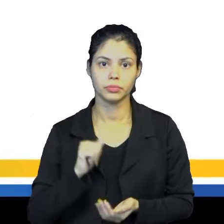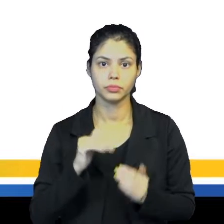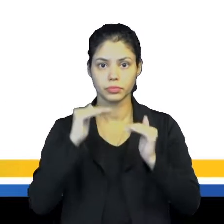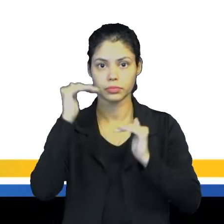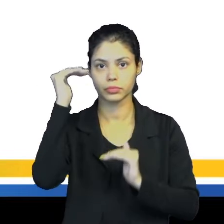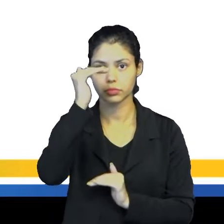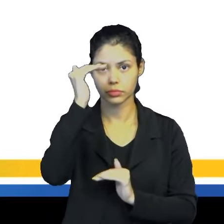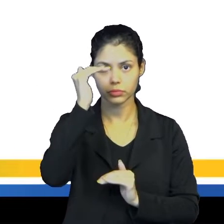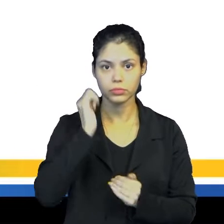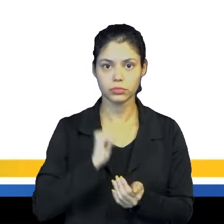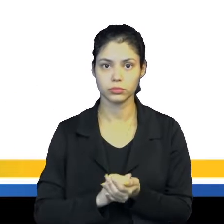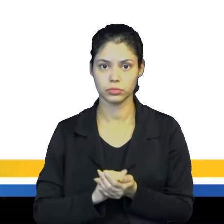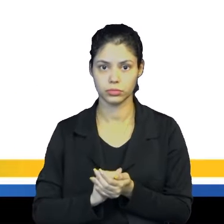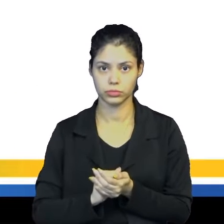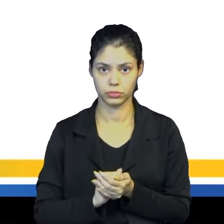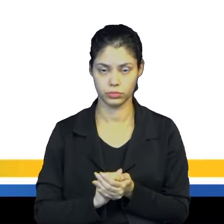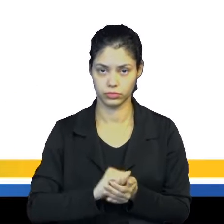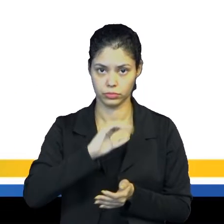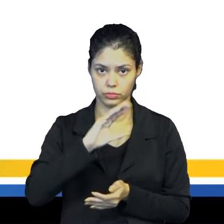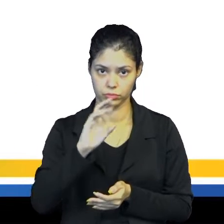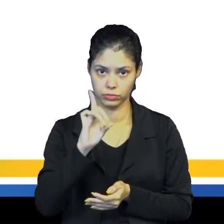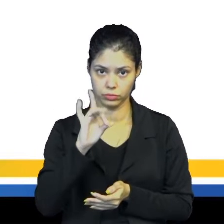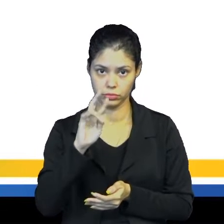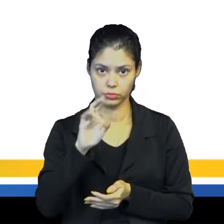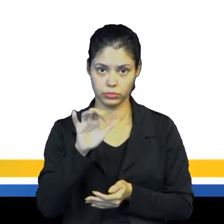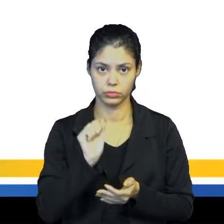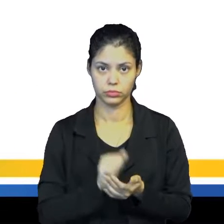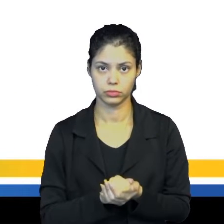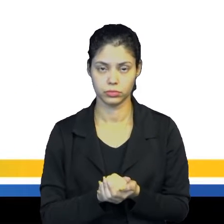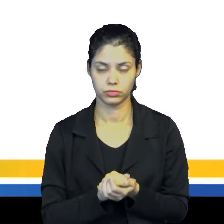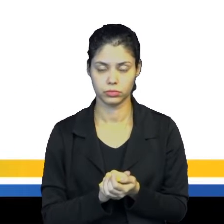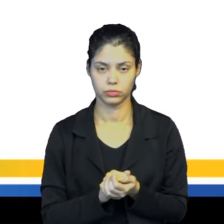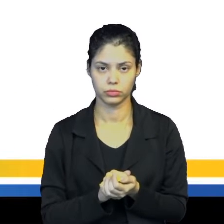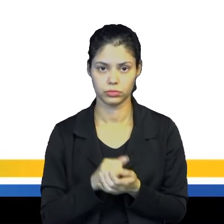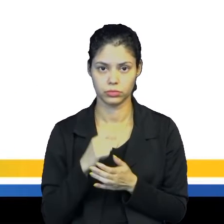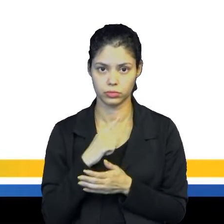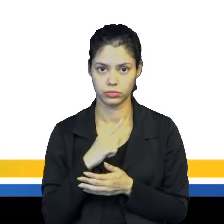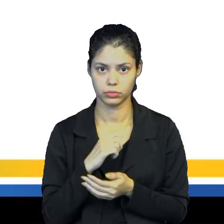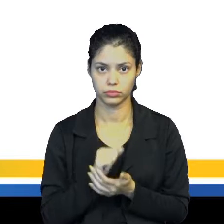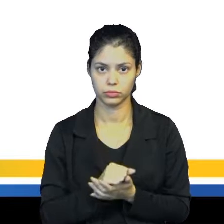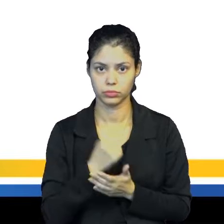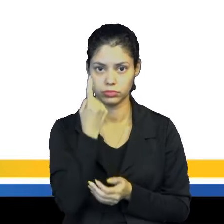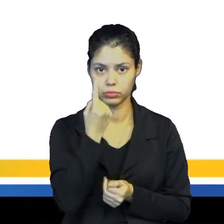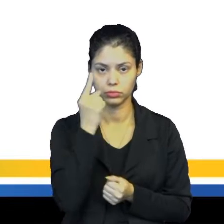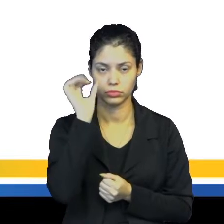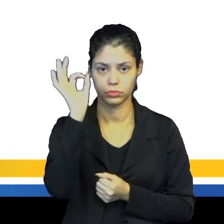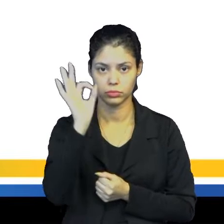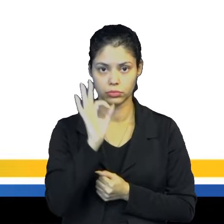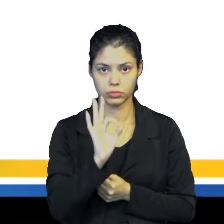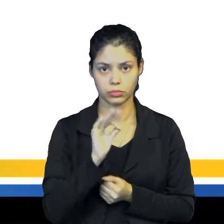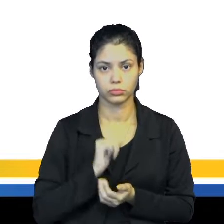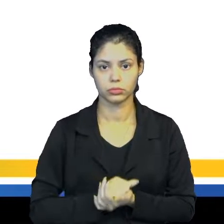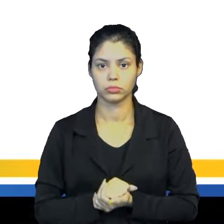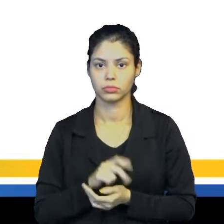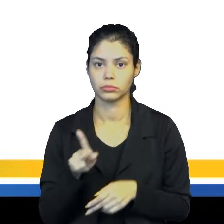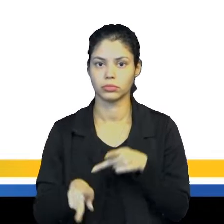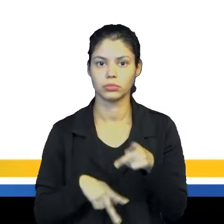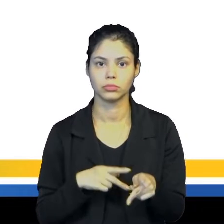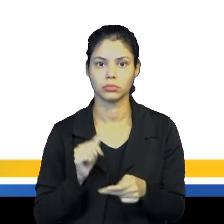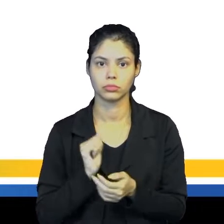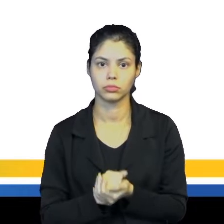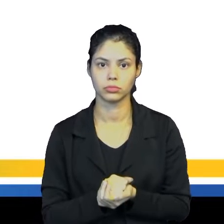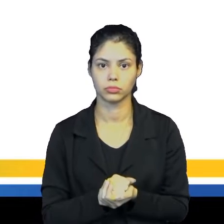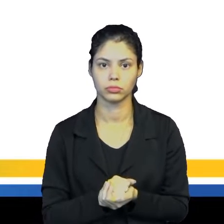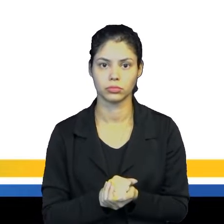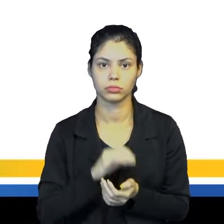topo da pirâmide, né, os espanhóis, ou chapetones, né, que compunham aí 1% da população, seguida